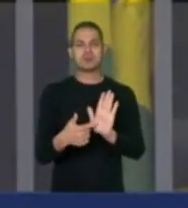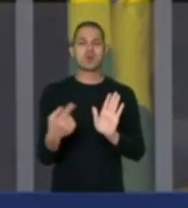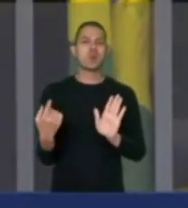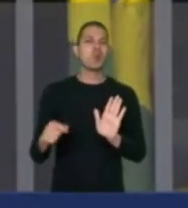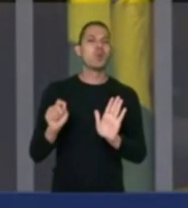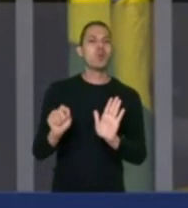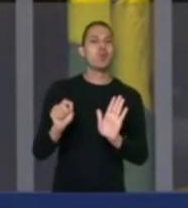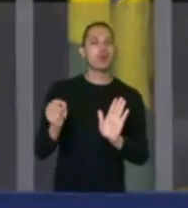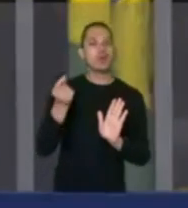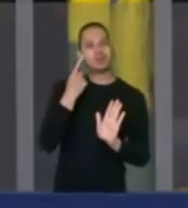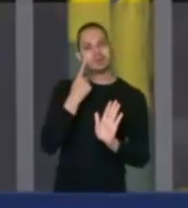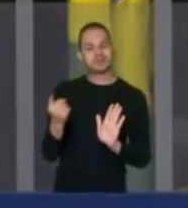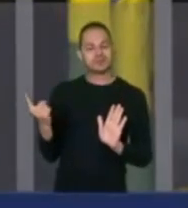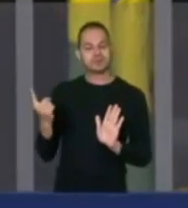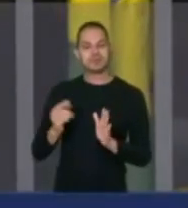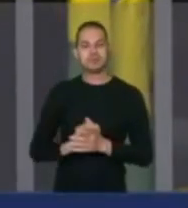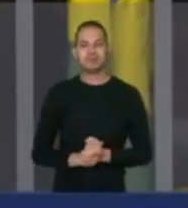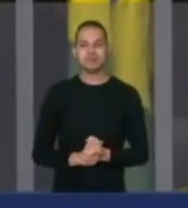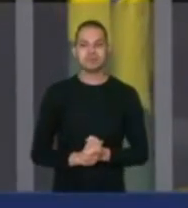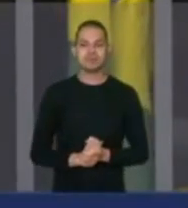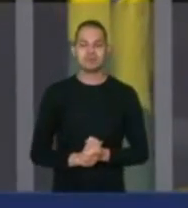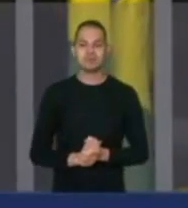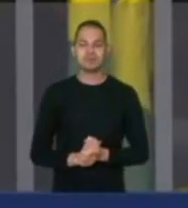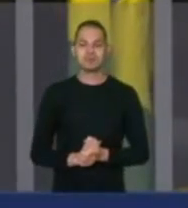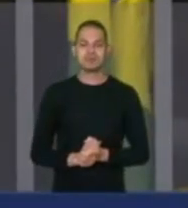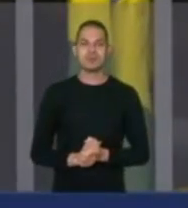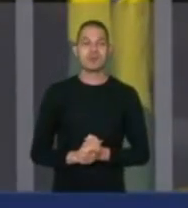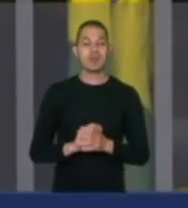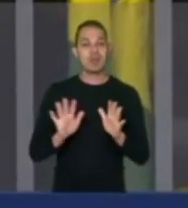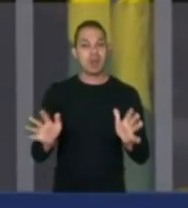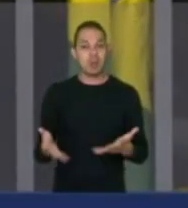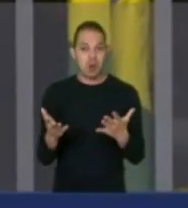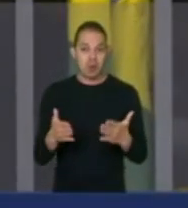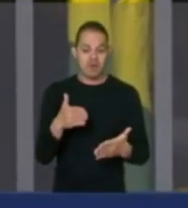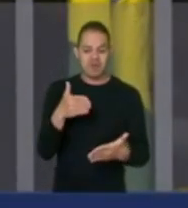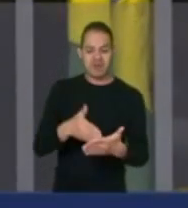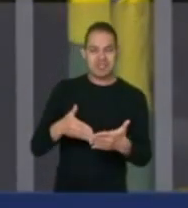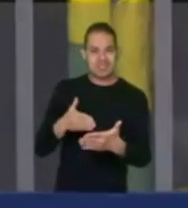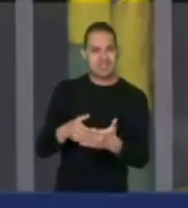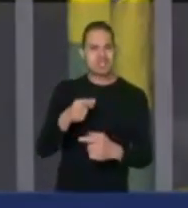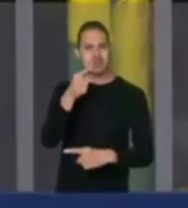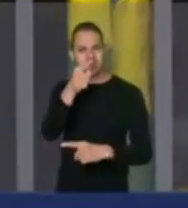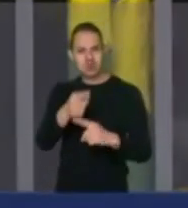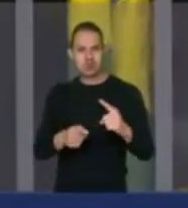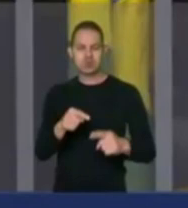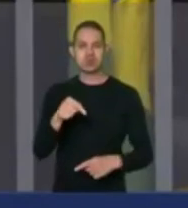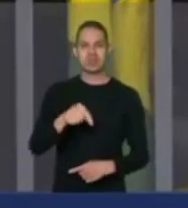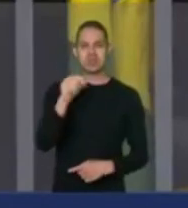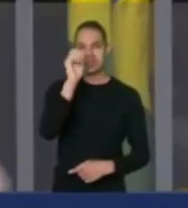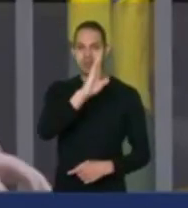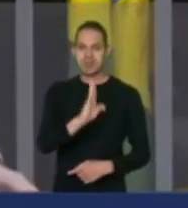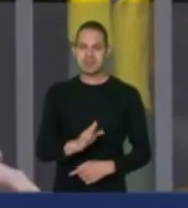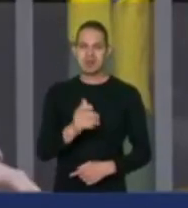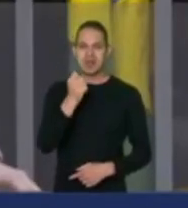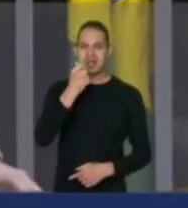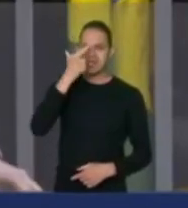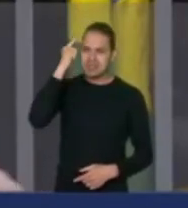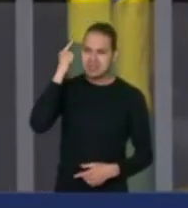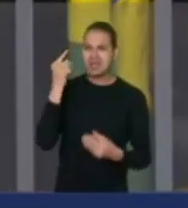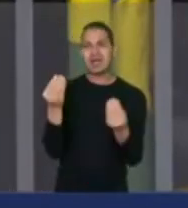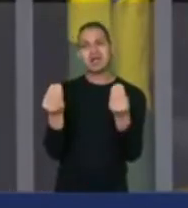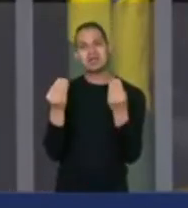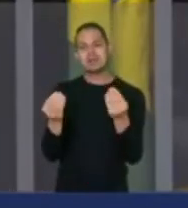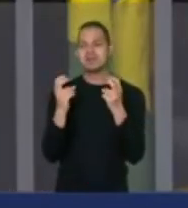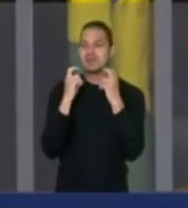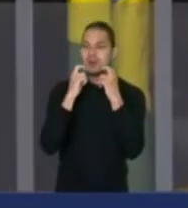the censorship, ou seja, é quem promove a censura no Brasil. É uma vergonha, ministro Alexandre de